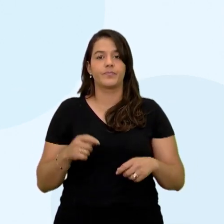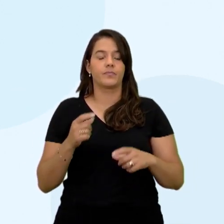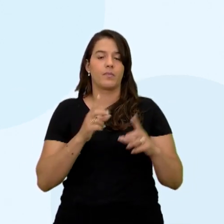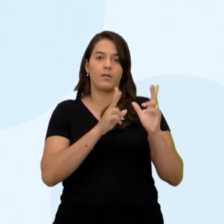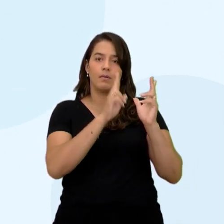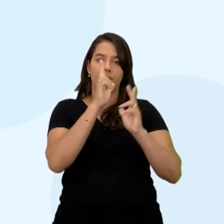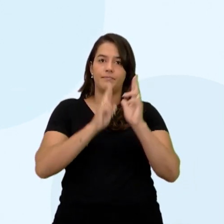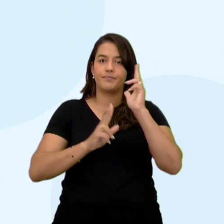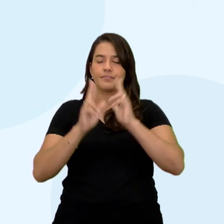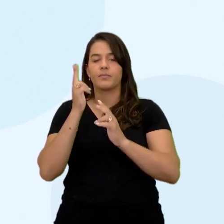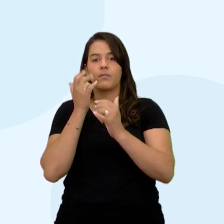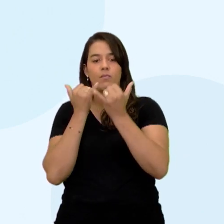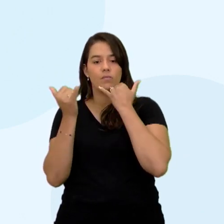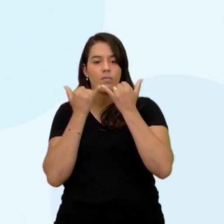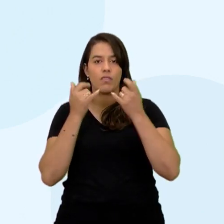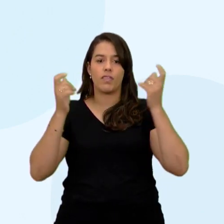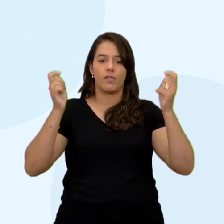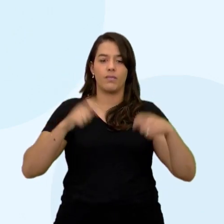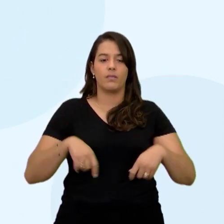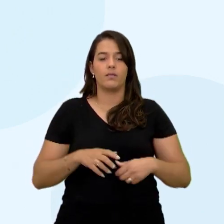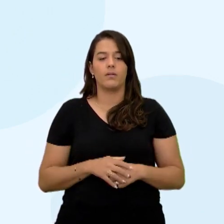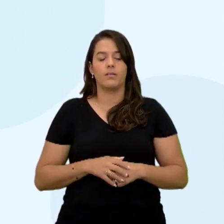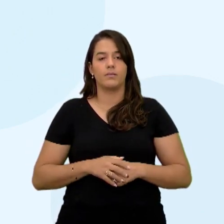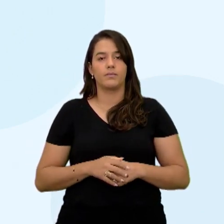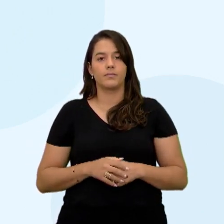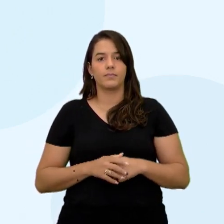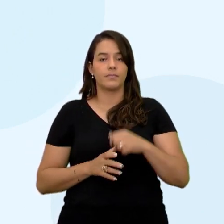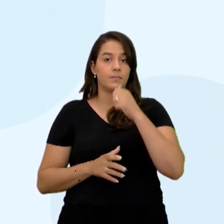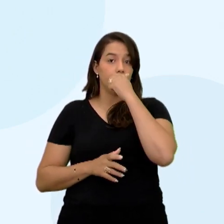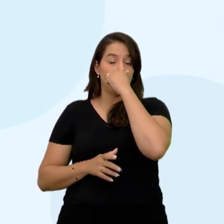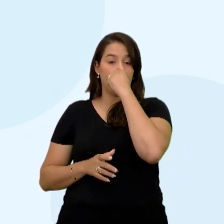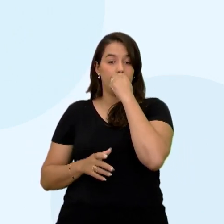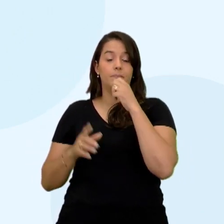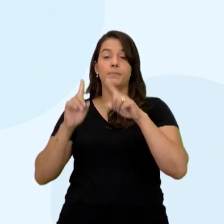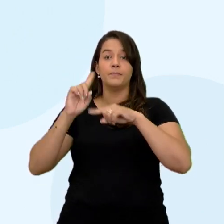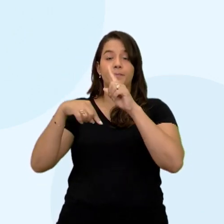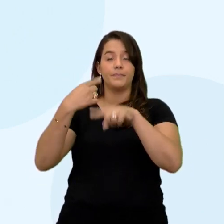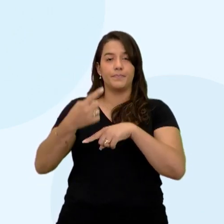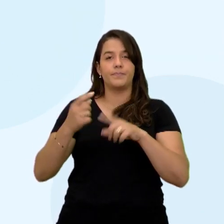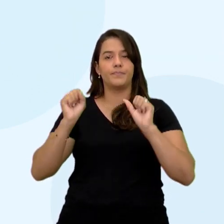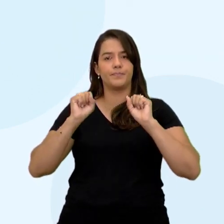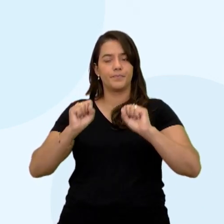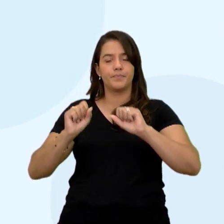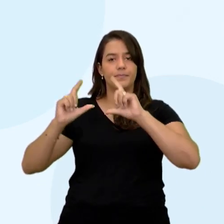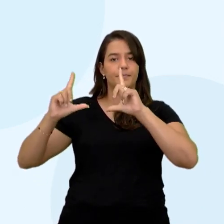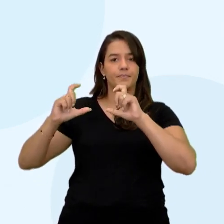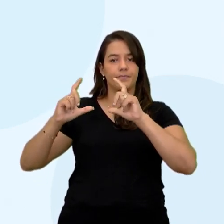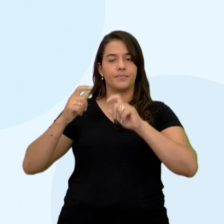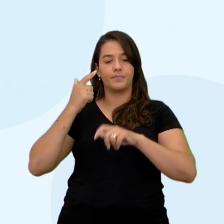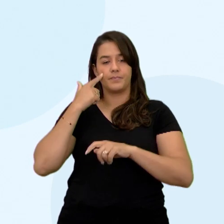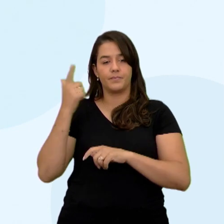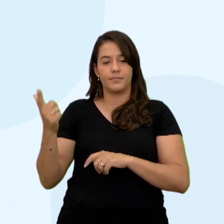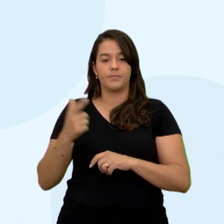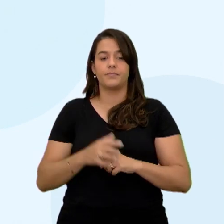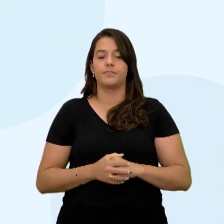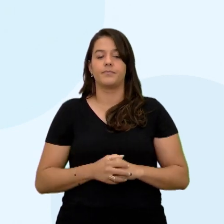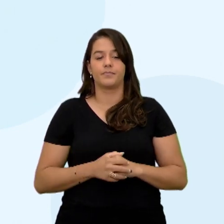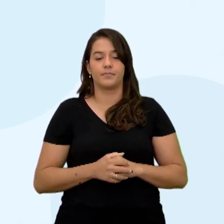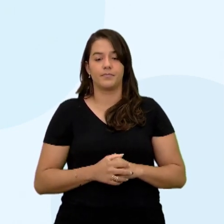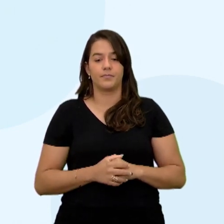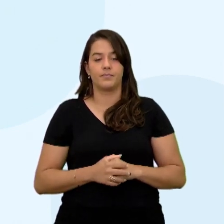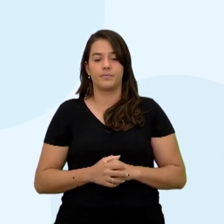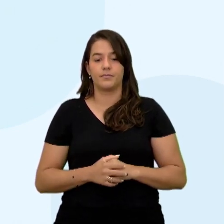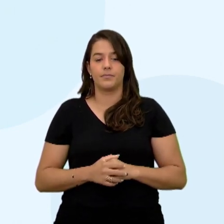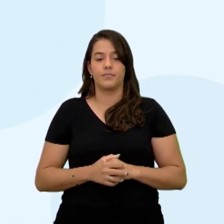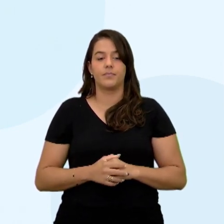figurinhas, informações. Olha só, depois printa essa tela dessa maneira mesmo, com a minha letra toda